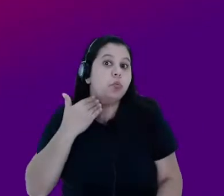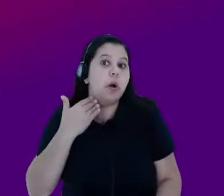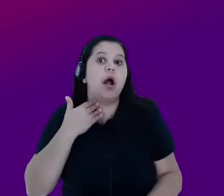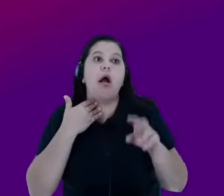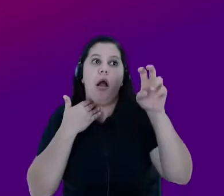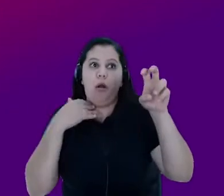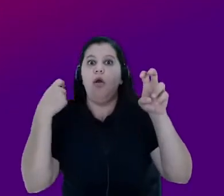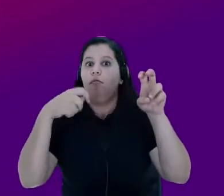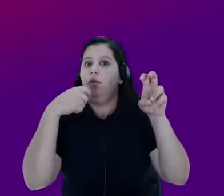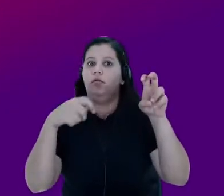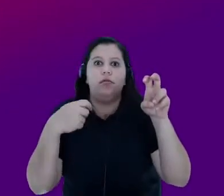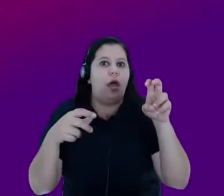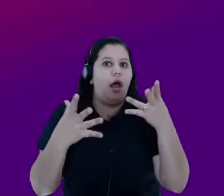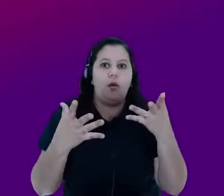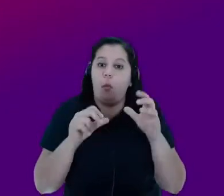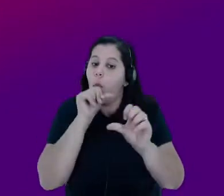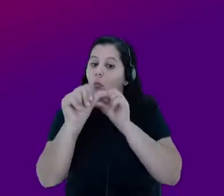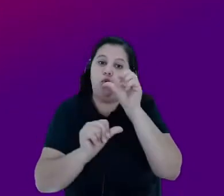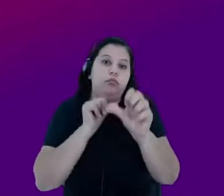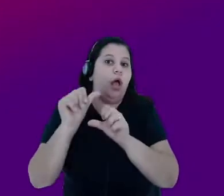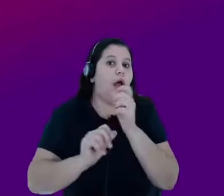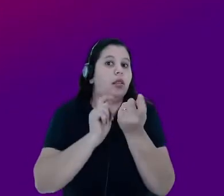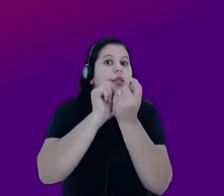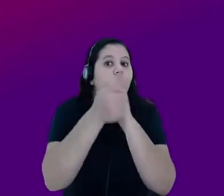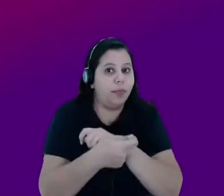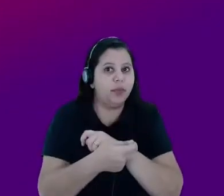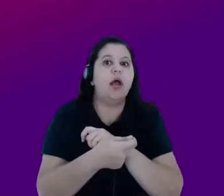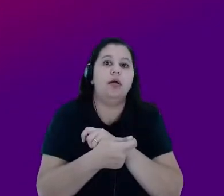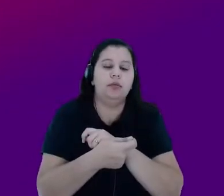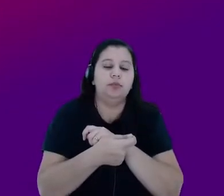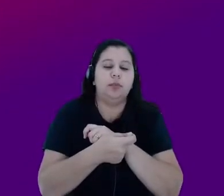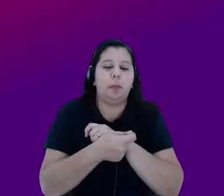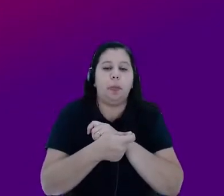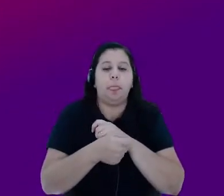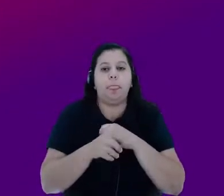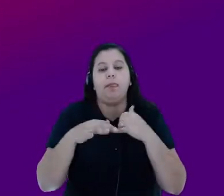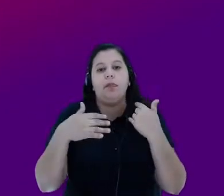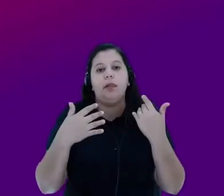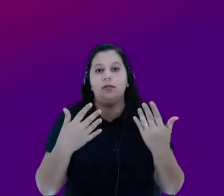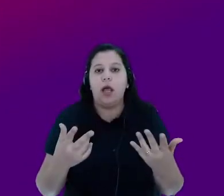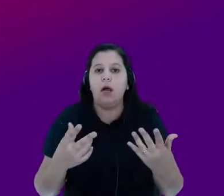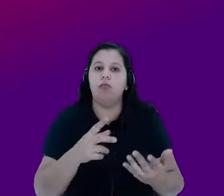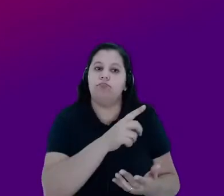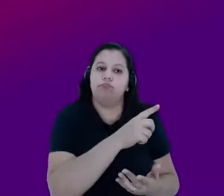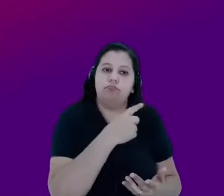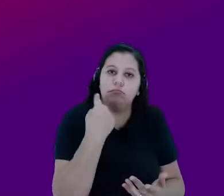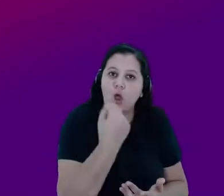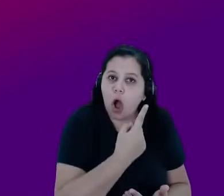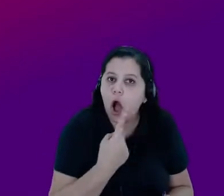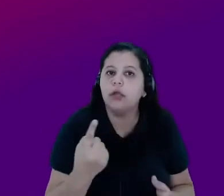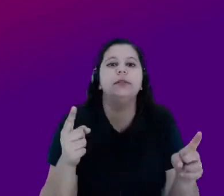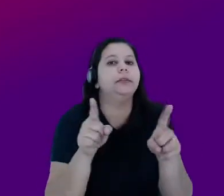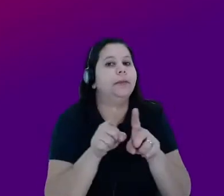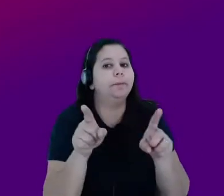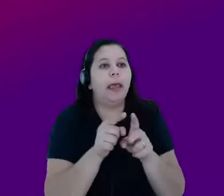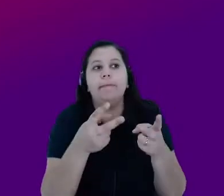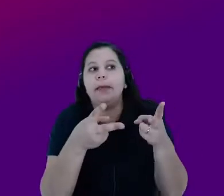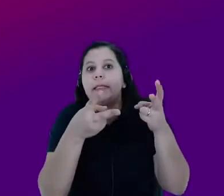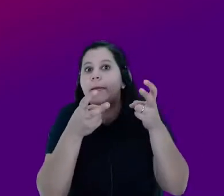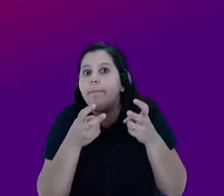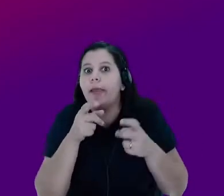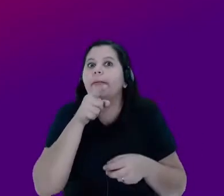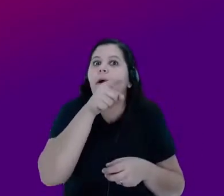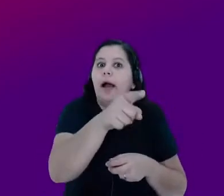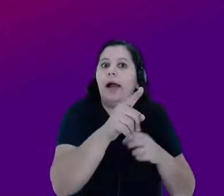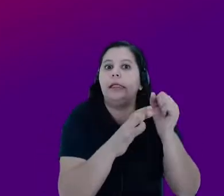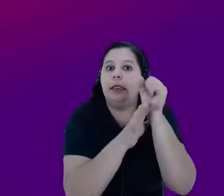serviços mais acessíveis, tá? Para esse consumidor. A mesma percepção sobre as seguradoras, pelo visto, não se aplica. Então,